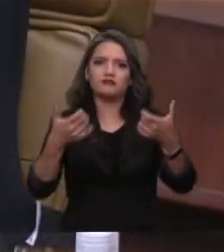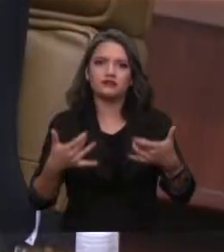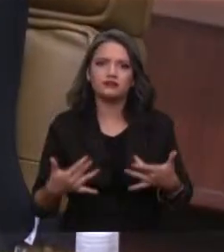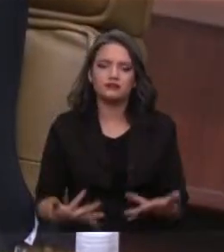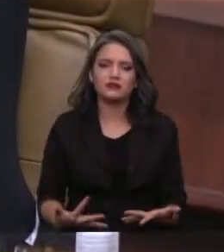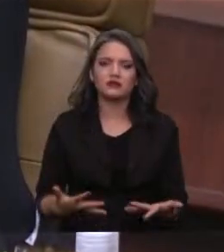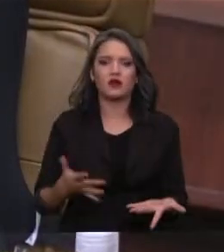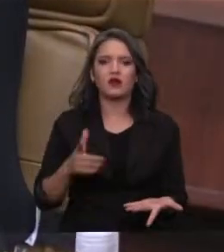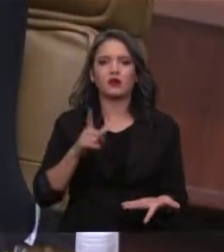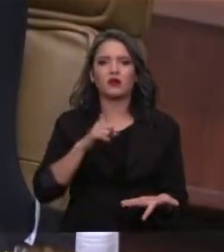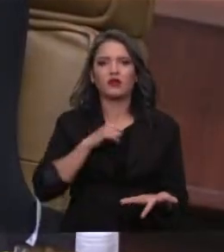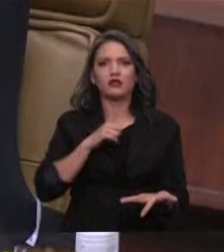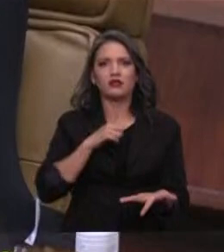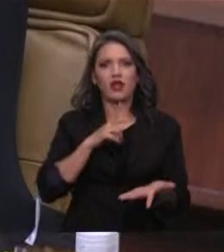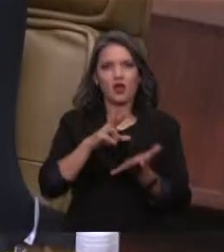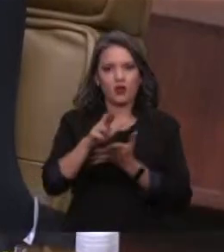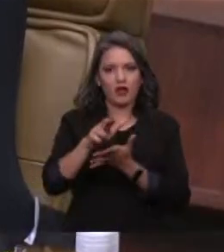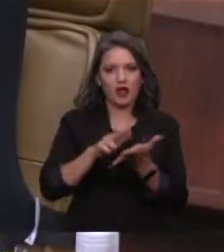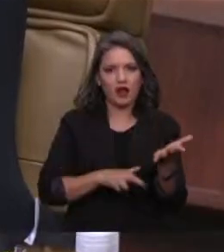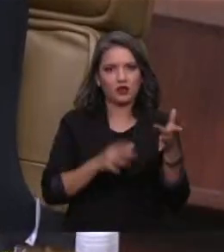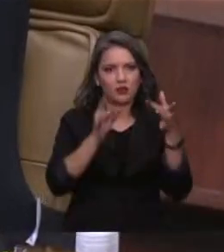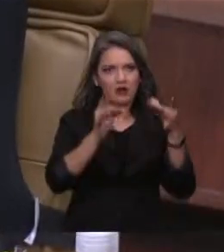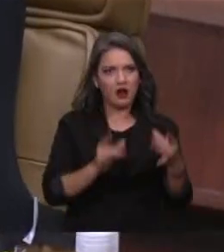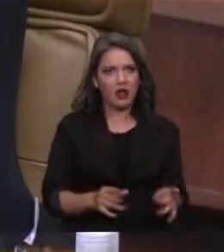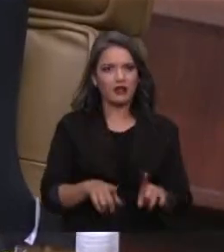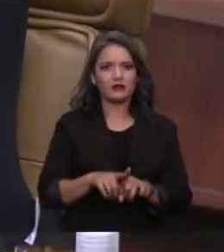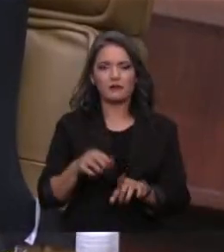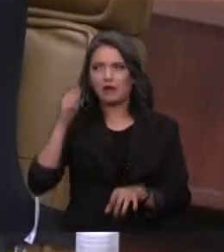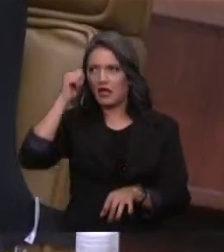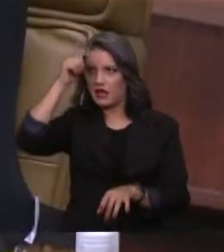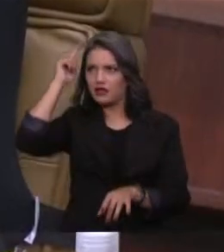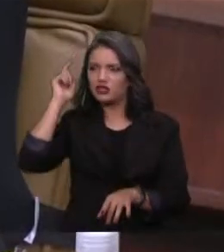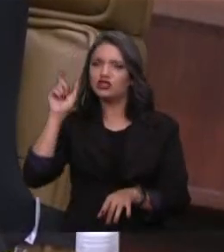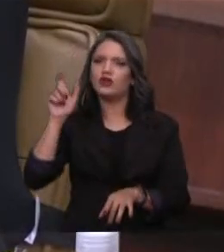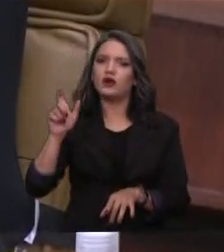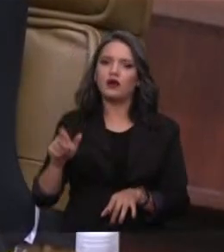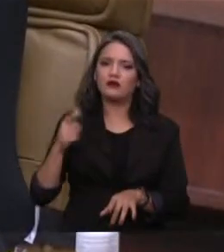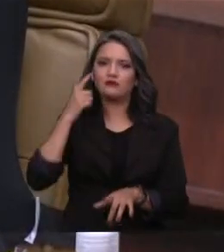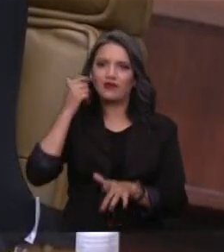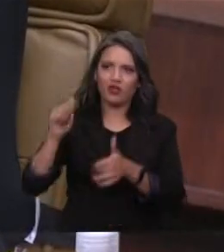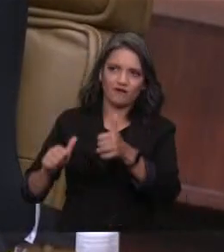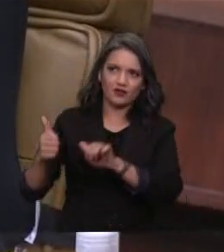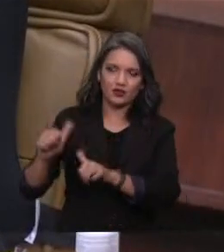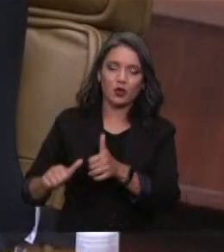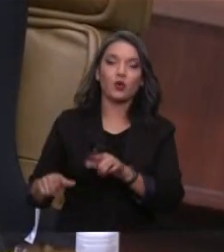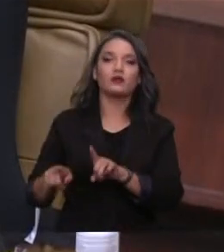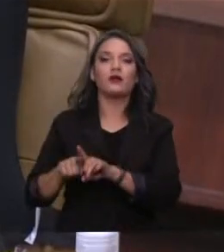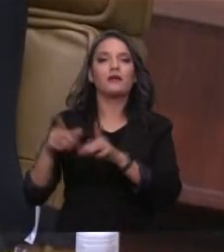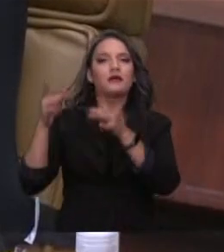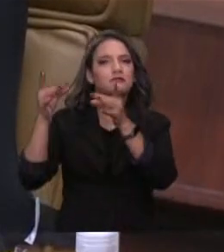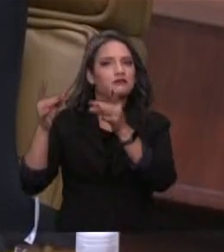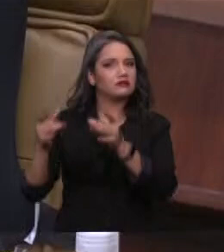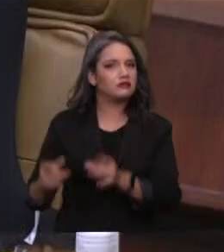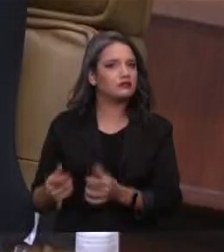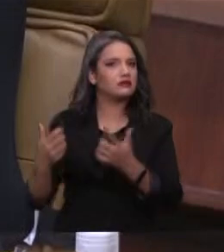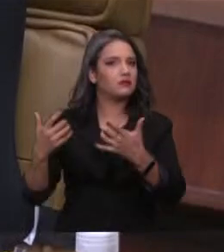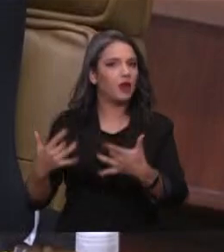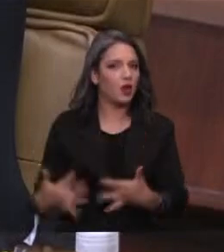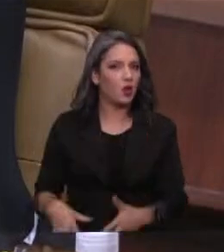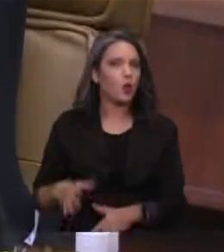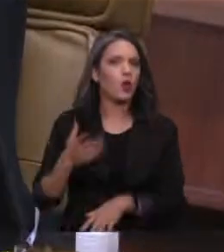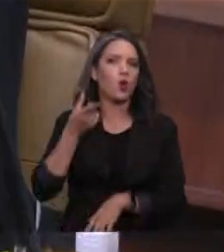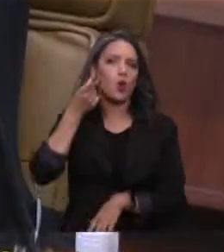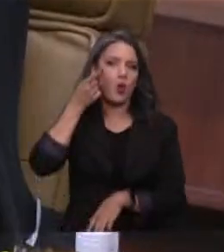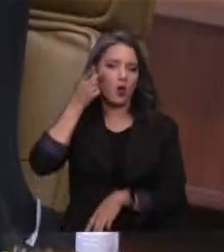trazida pelo eminente relator, o eminente revisor também abordou a questão ontem com bastante